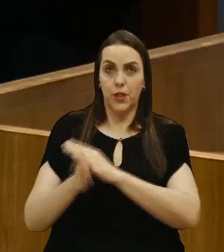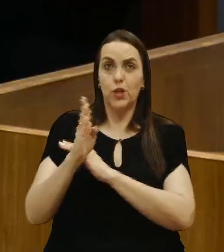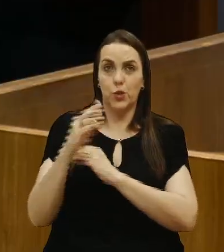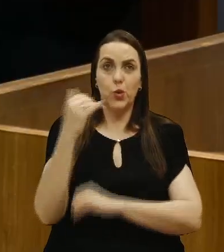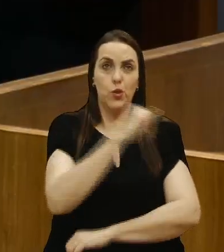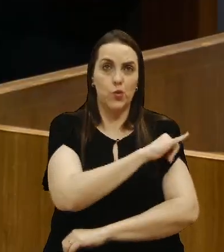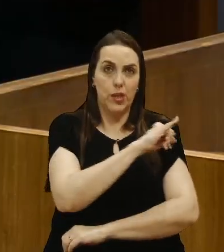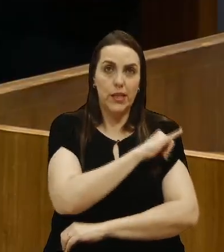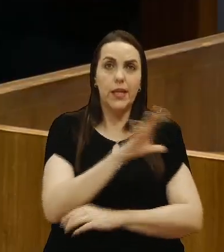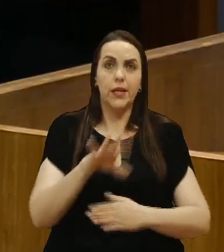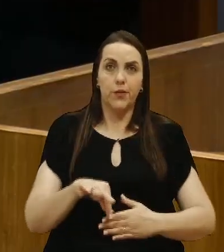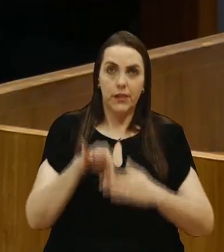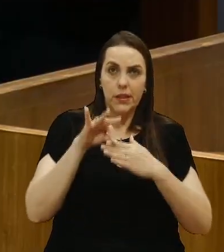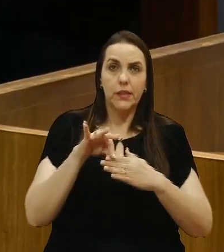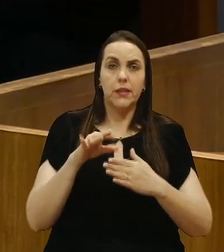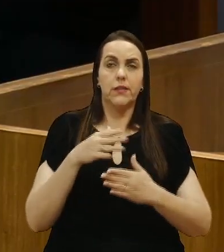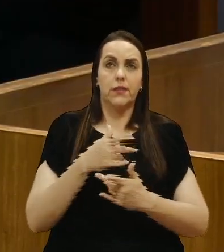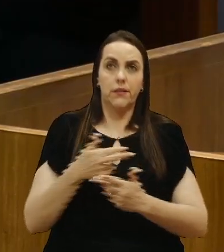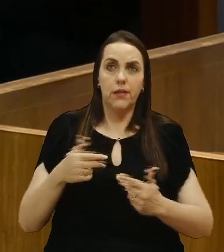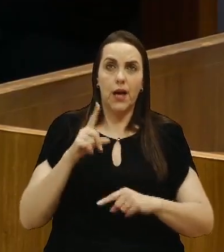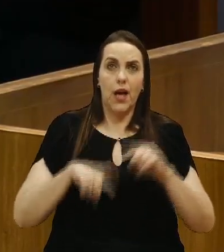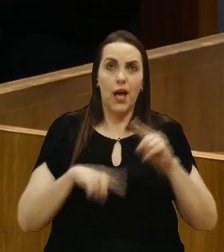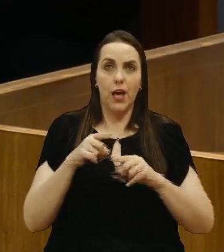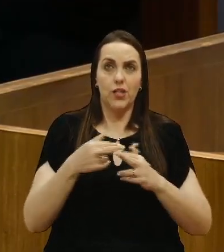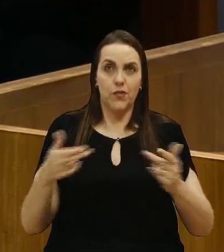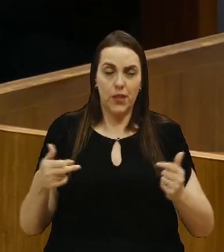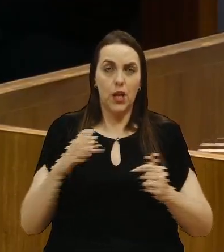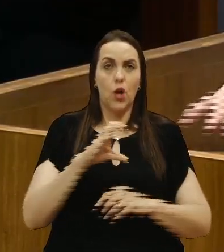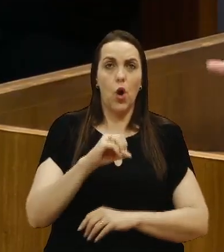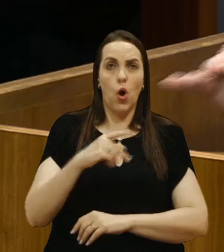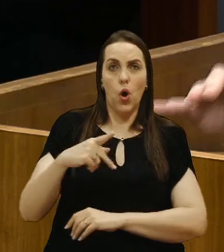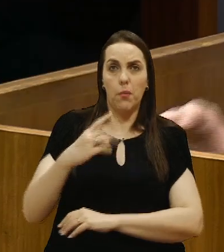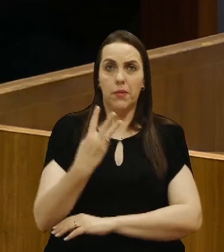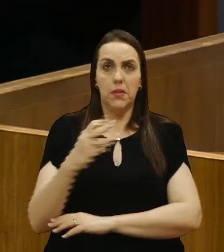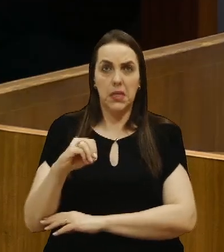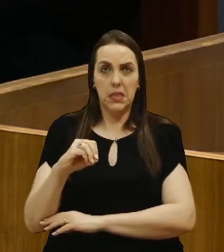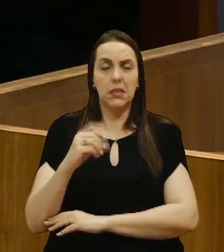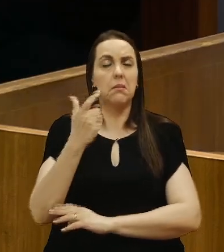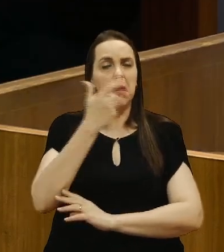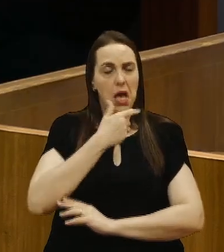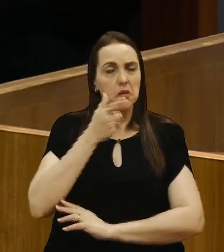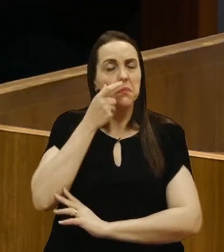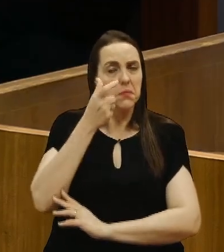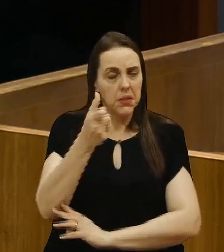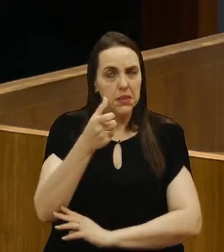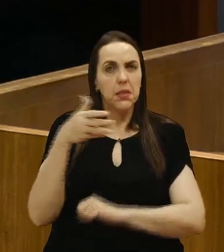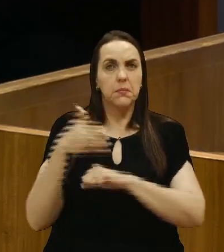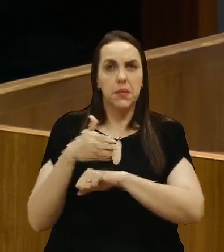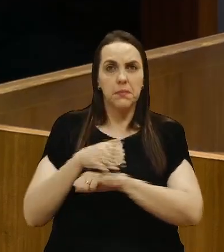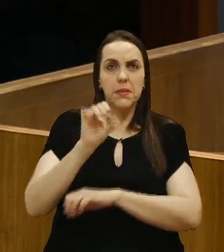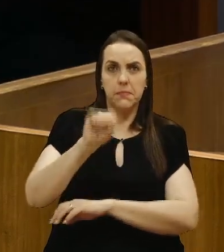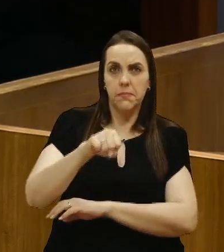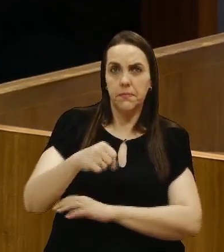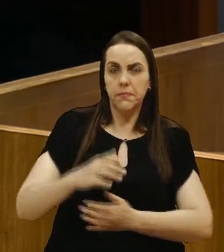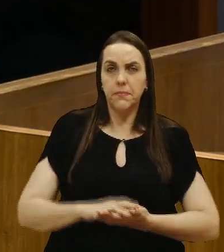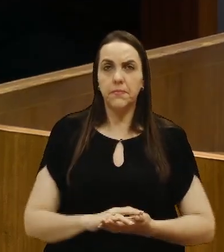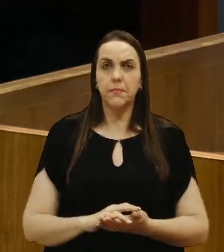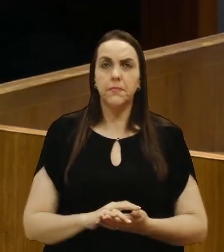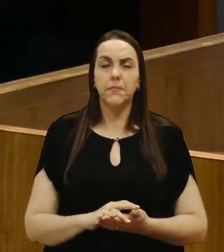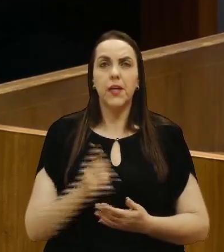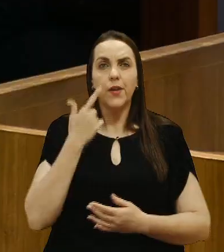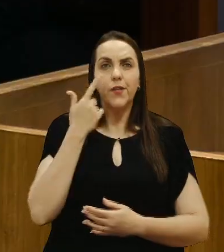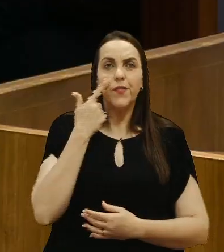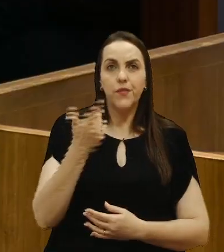vários líderes, né, numa atividade de preparação para a COP30. Acho extremamente interessante, acho que tem que participar. E vi, né,